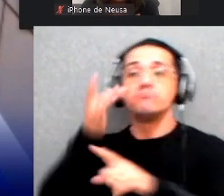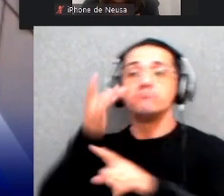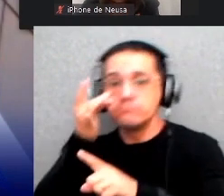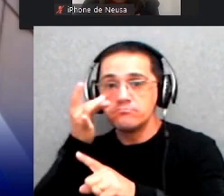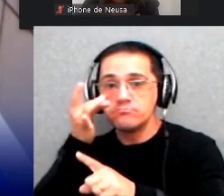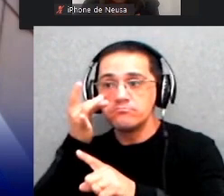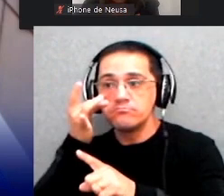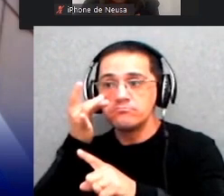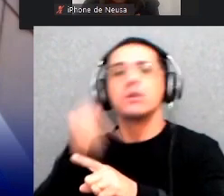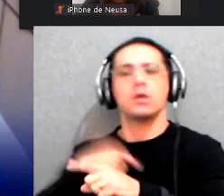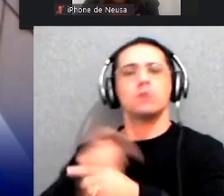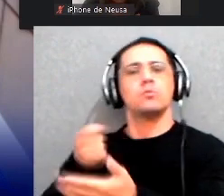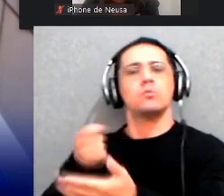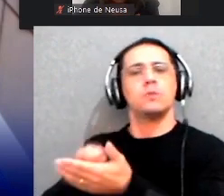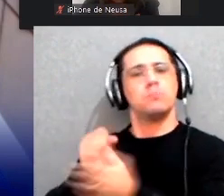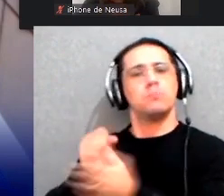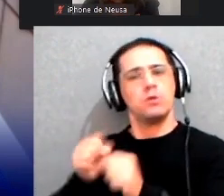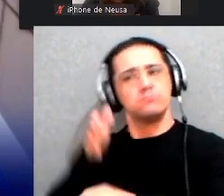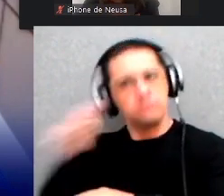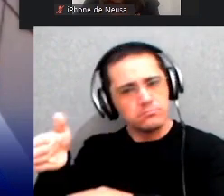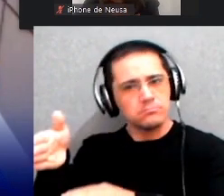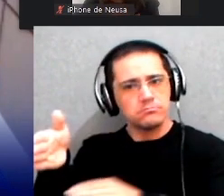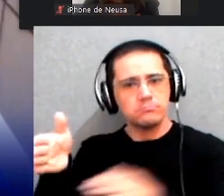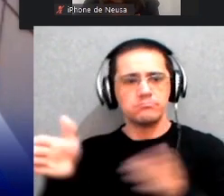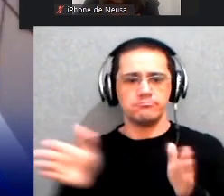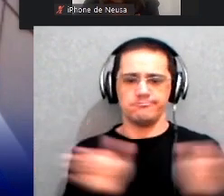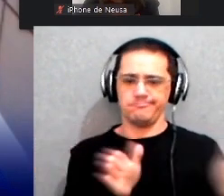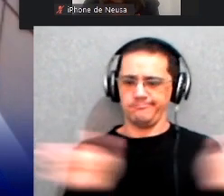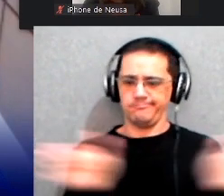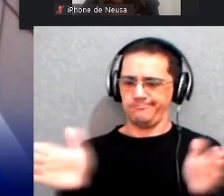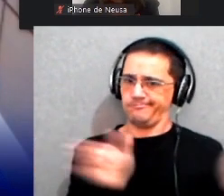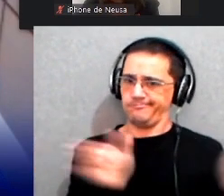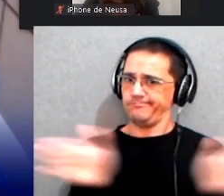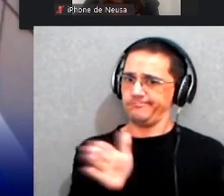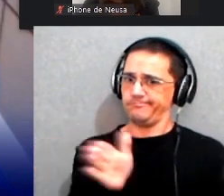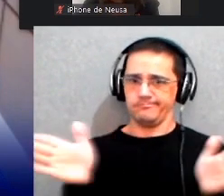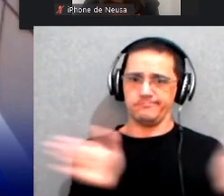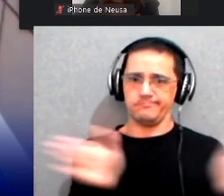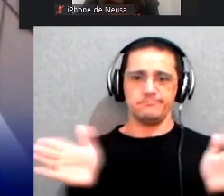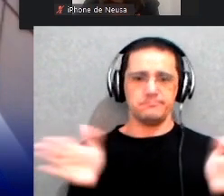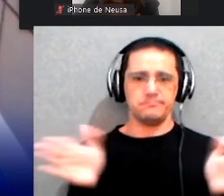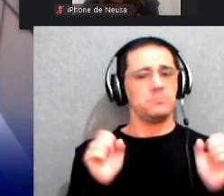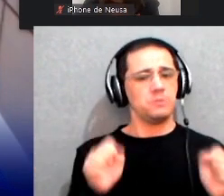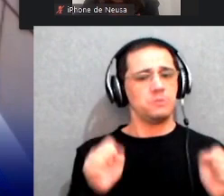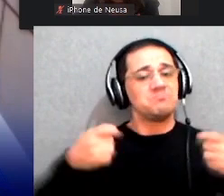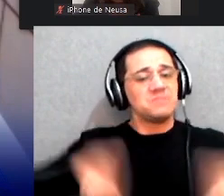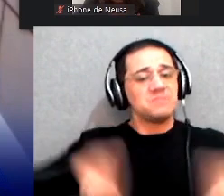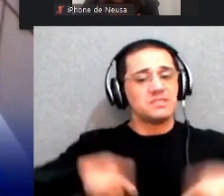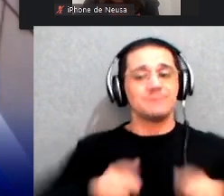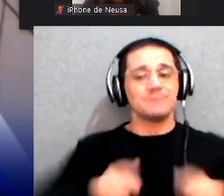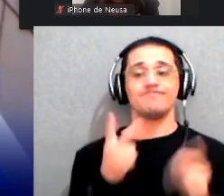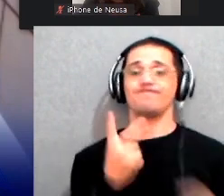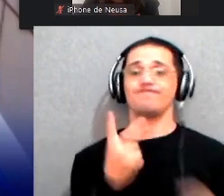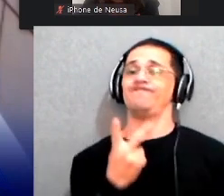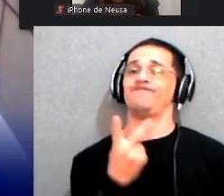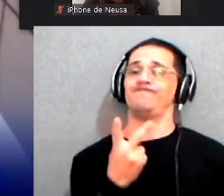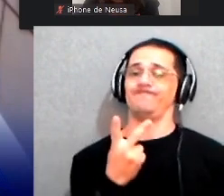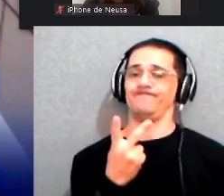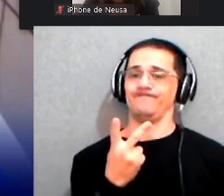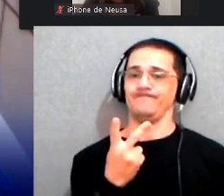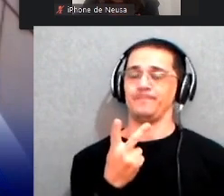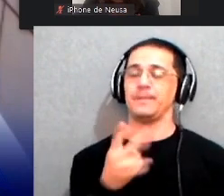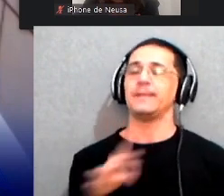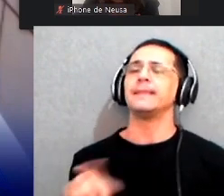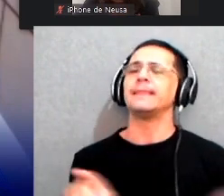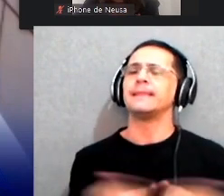ponto, muito cuidado com a inteligência artificial. Muito. Eu estou muito preocupado. Estou tentando estudar isso tudo. Eu estou preocupado